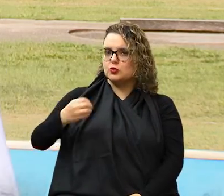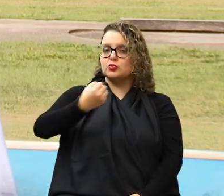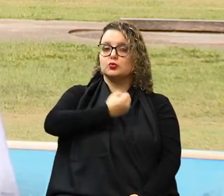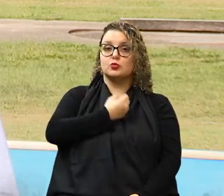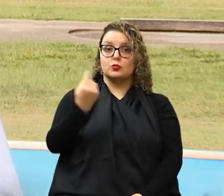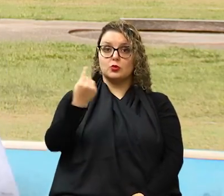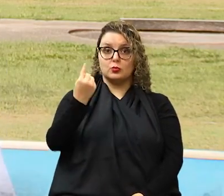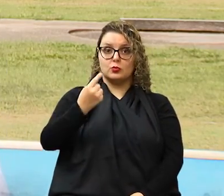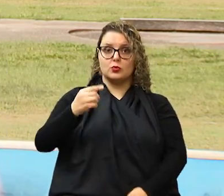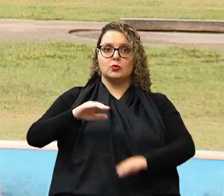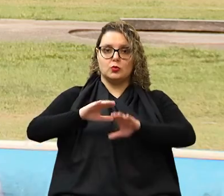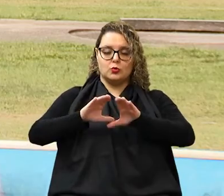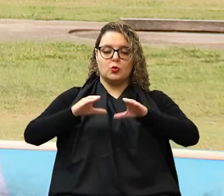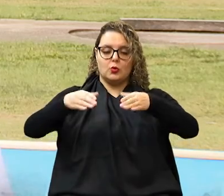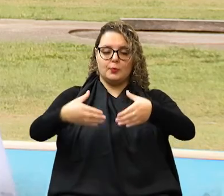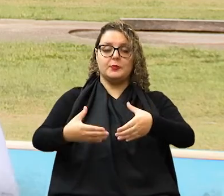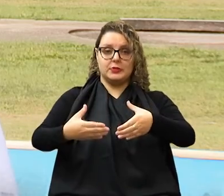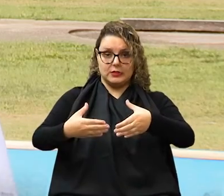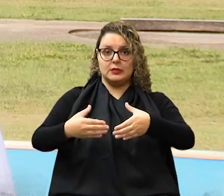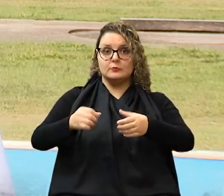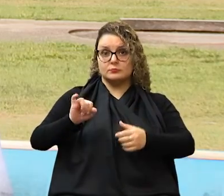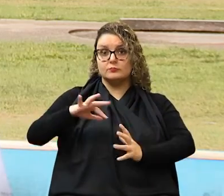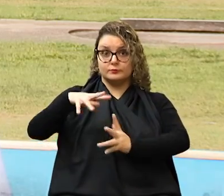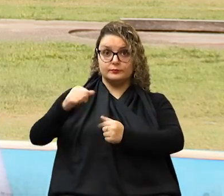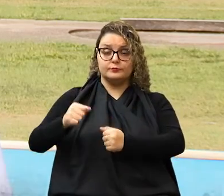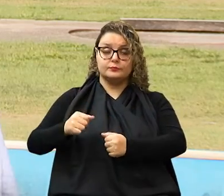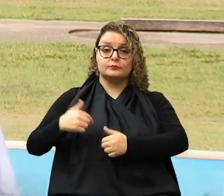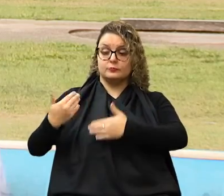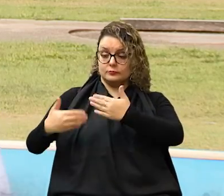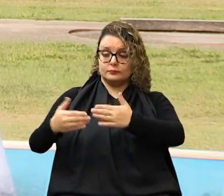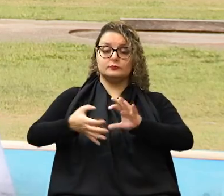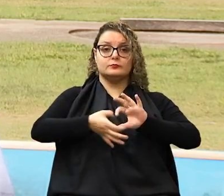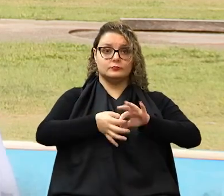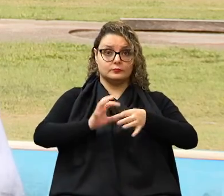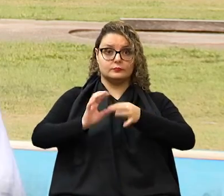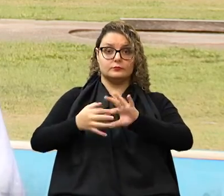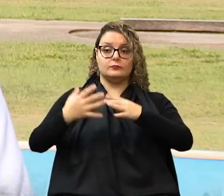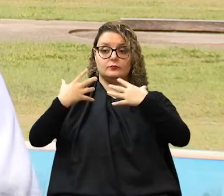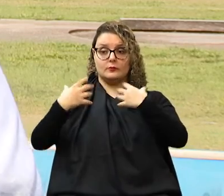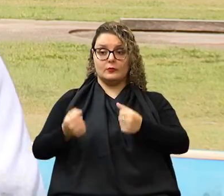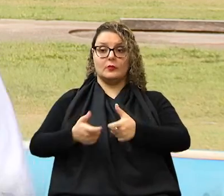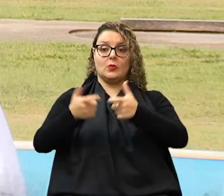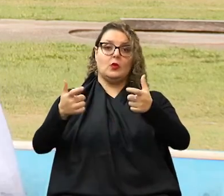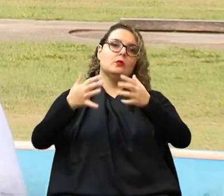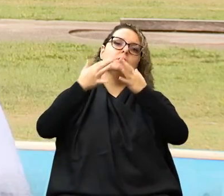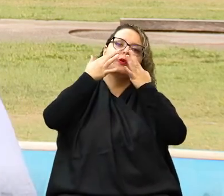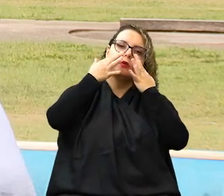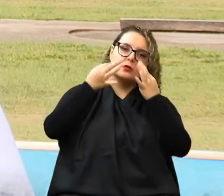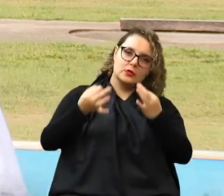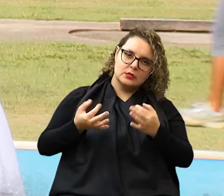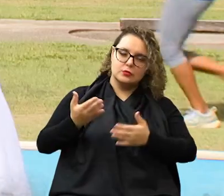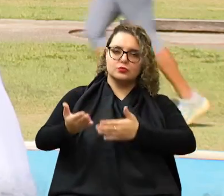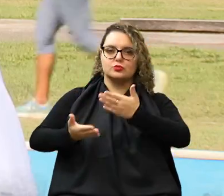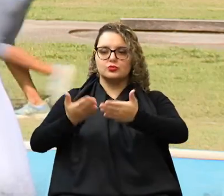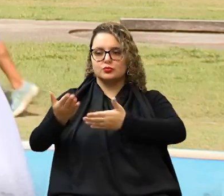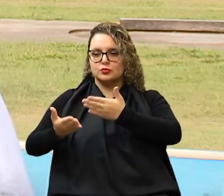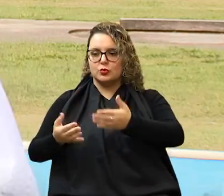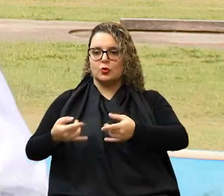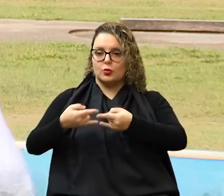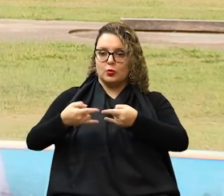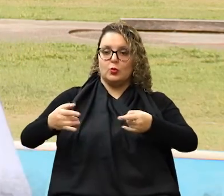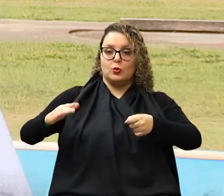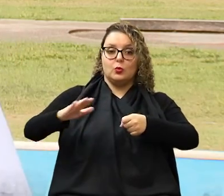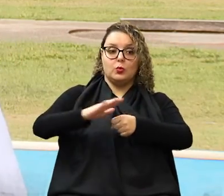1 para o Comitê Olímpico Internacional. É a modalidade que durante os Jogos Olímpicos recebe maior atenção,